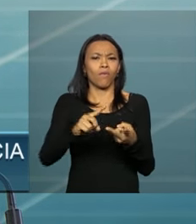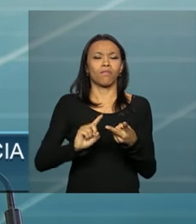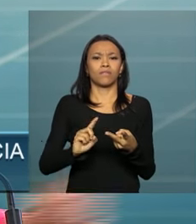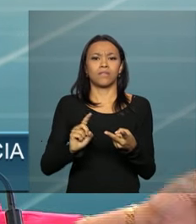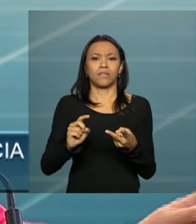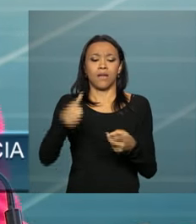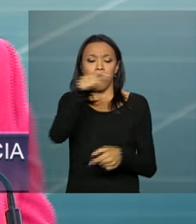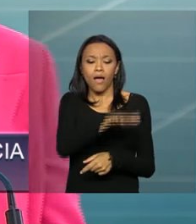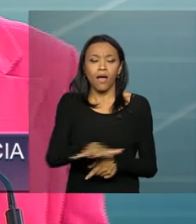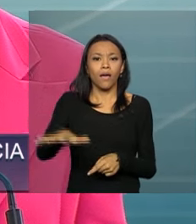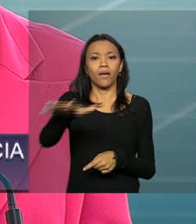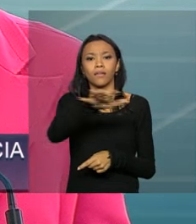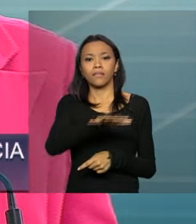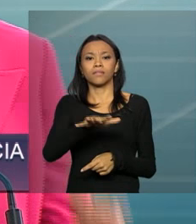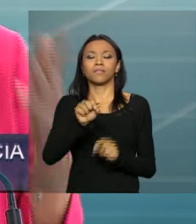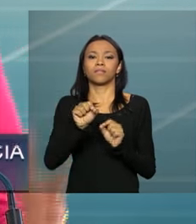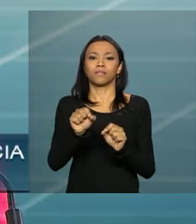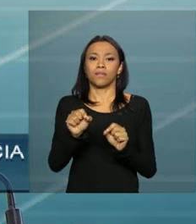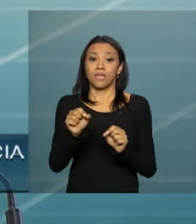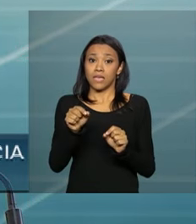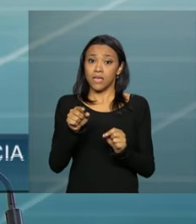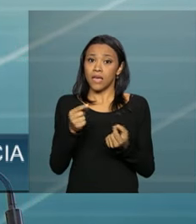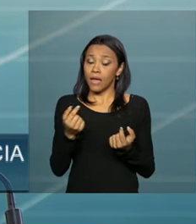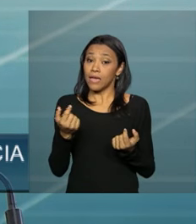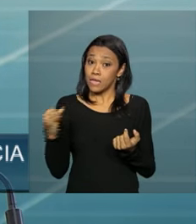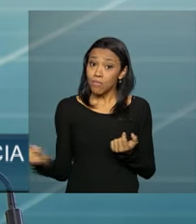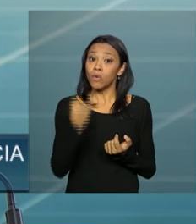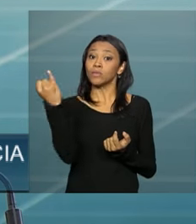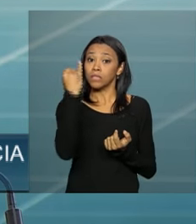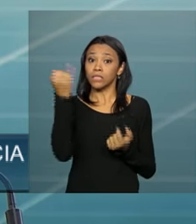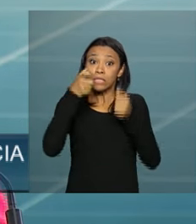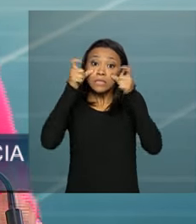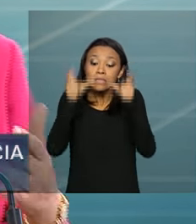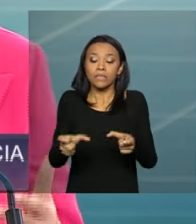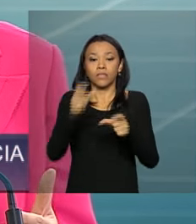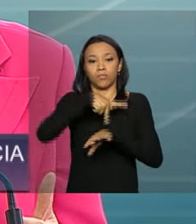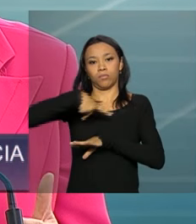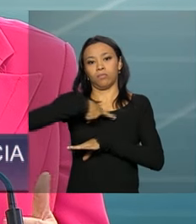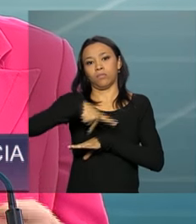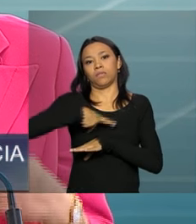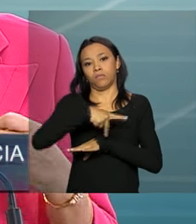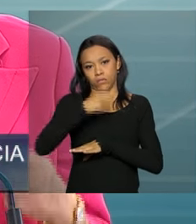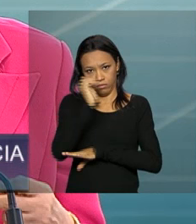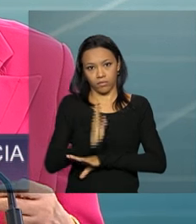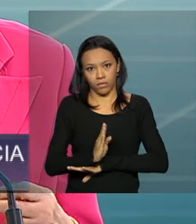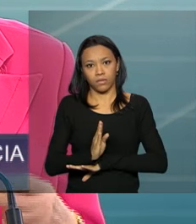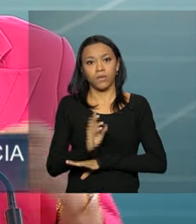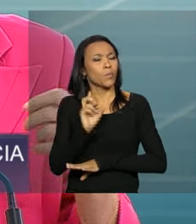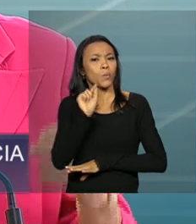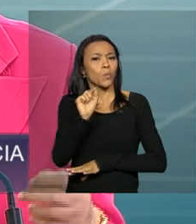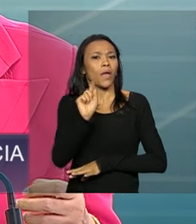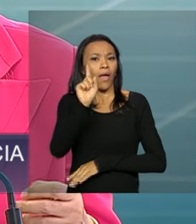que abrangem algo que é muito importante para o Brasil, que é o